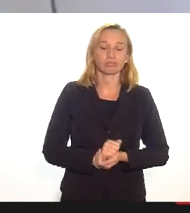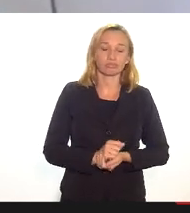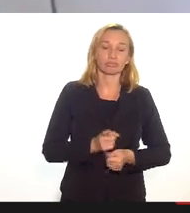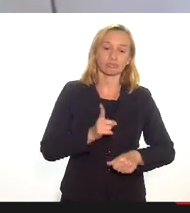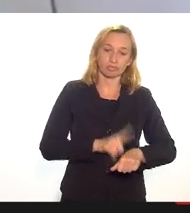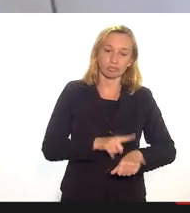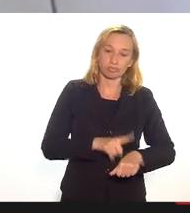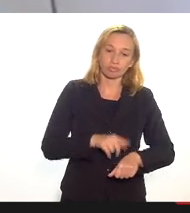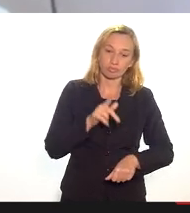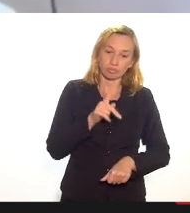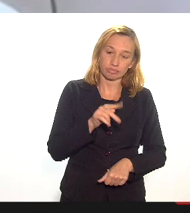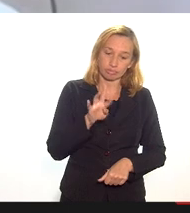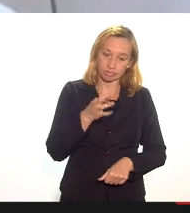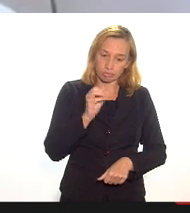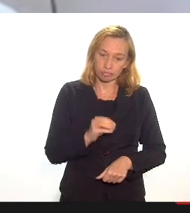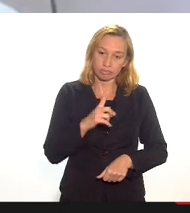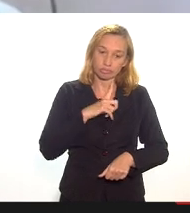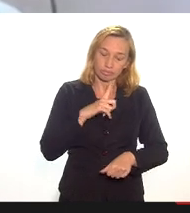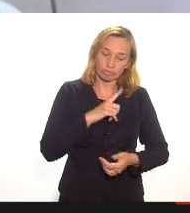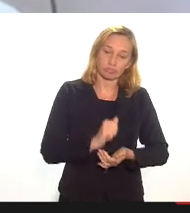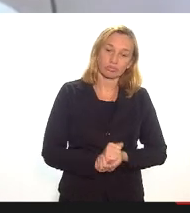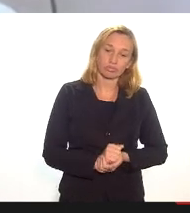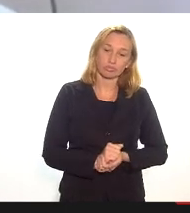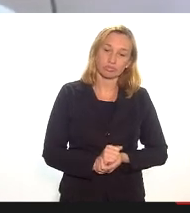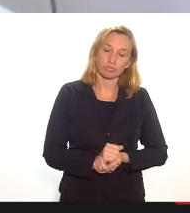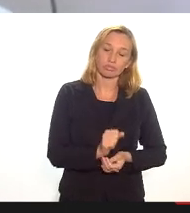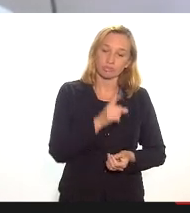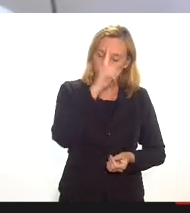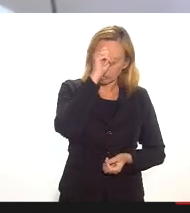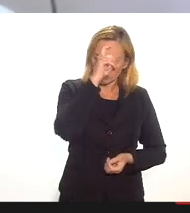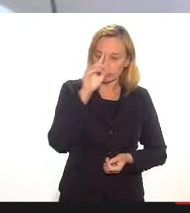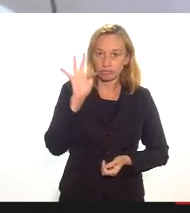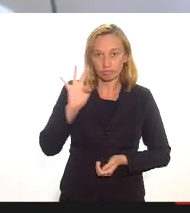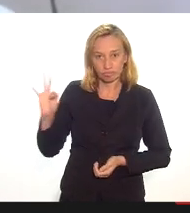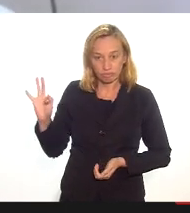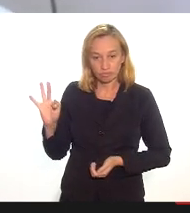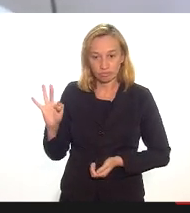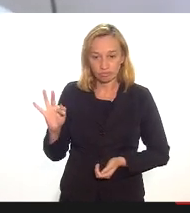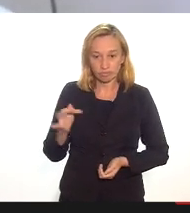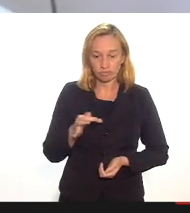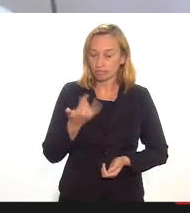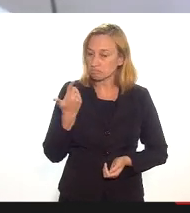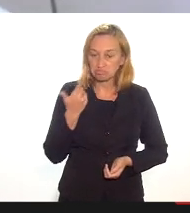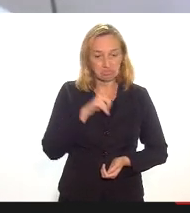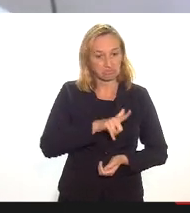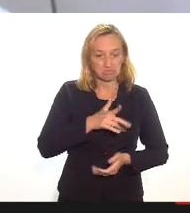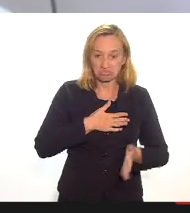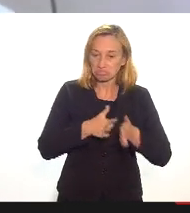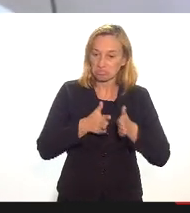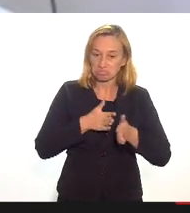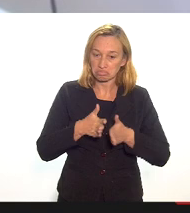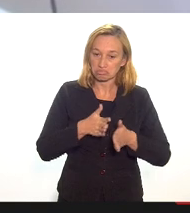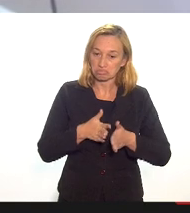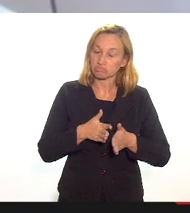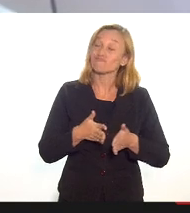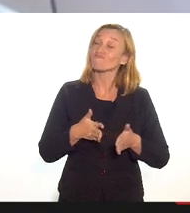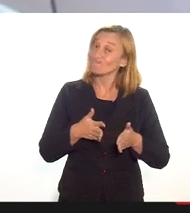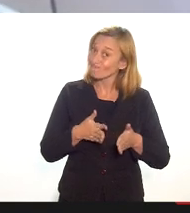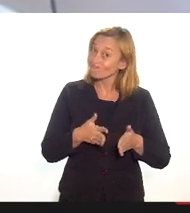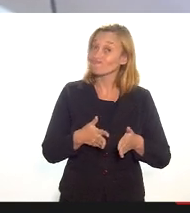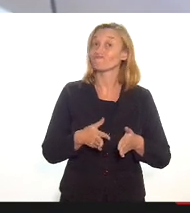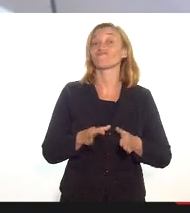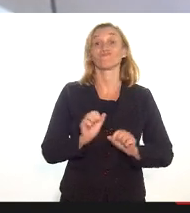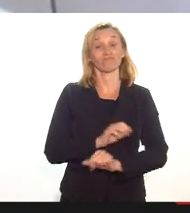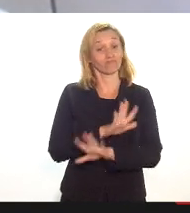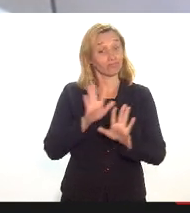o patrimônio que a gente tem nos hospitais federais e não está conseguindo acessar isso, deixando